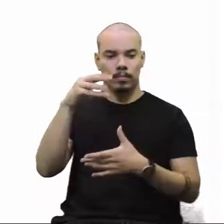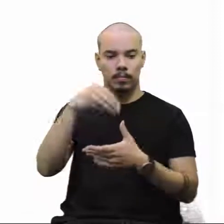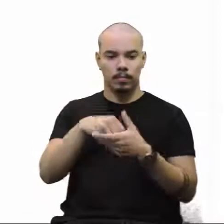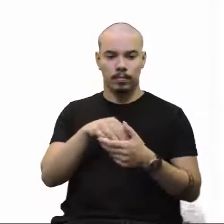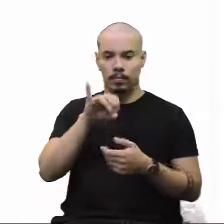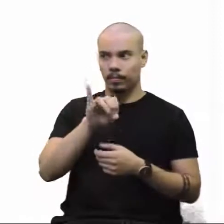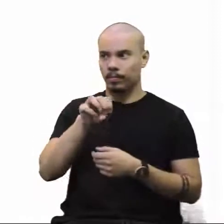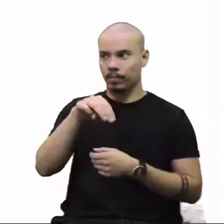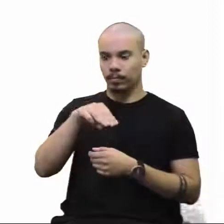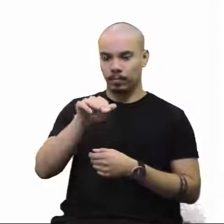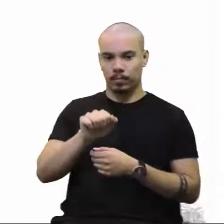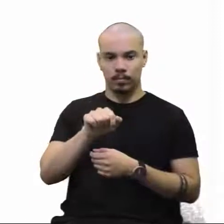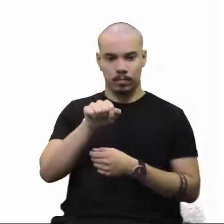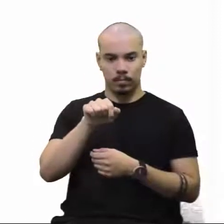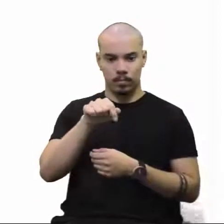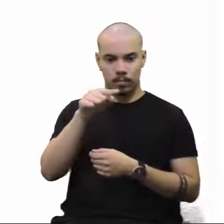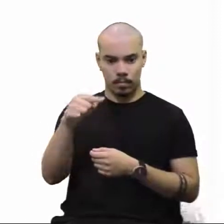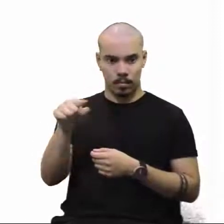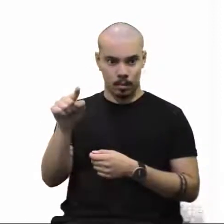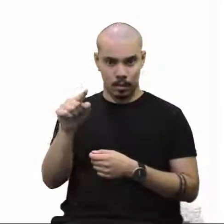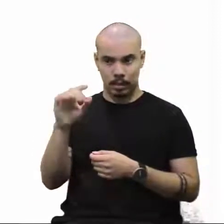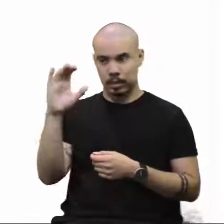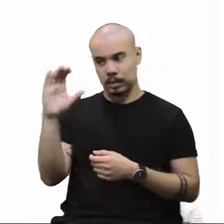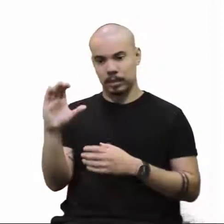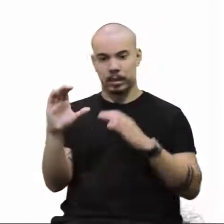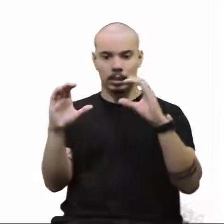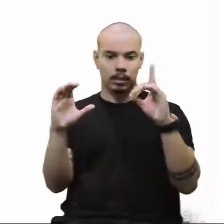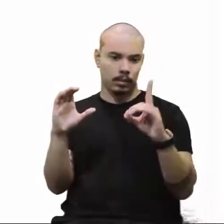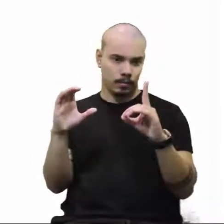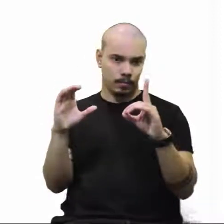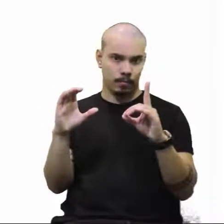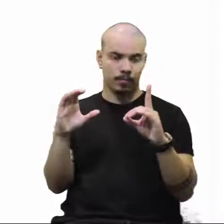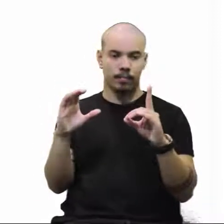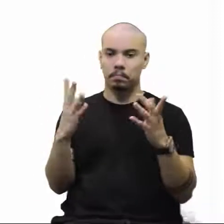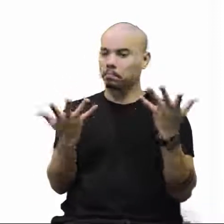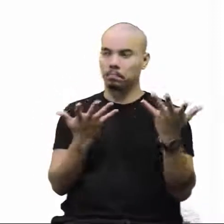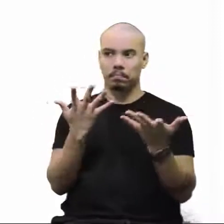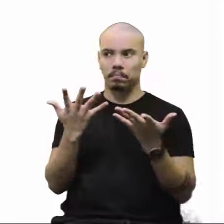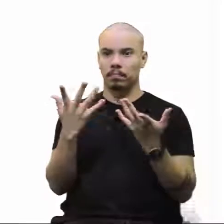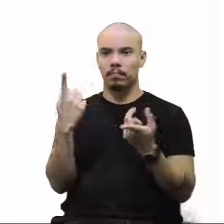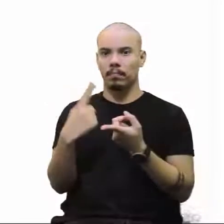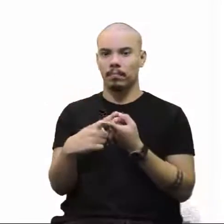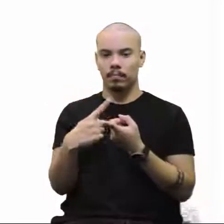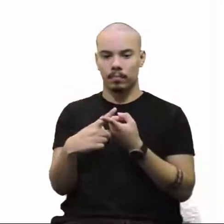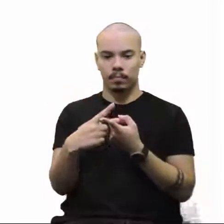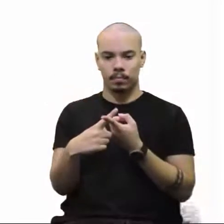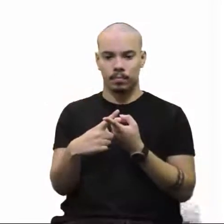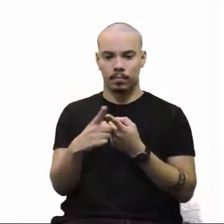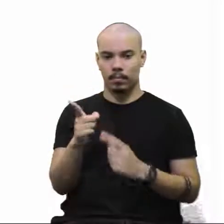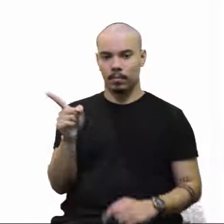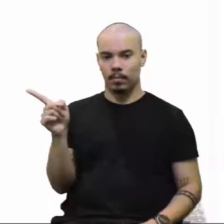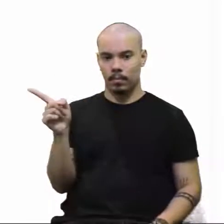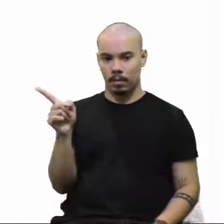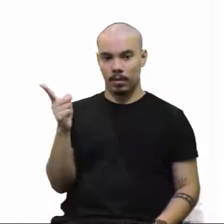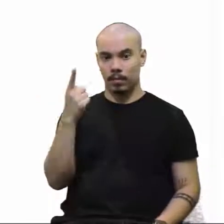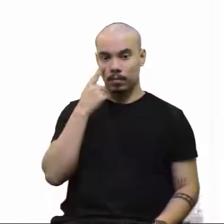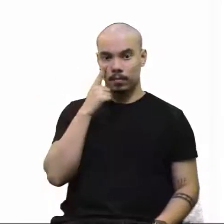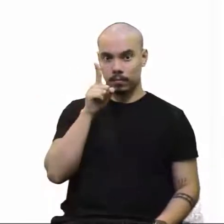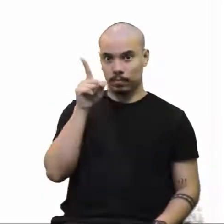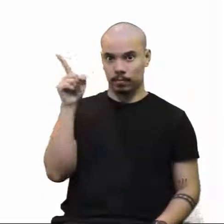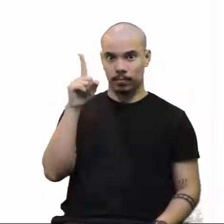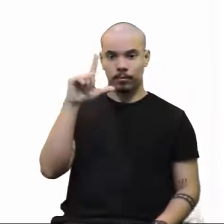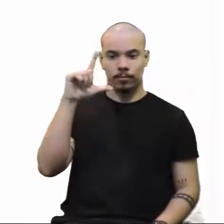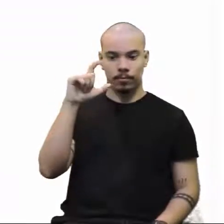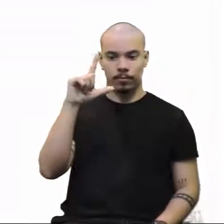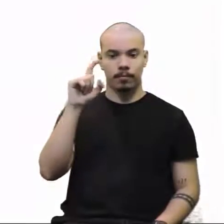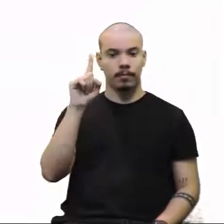de polos C e D. Tá aí, ó. Né? O C e o D. Aqui. A roda gira